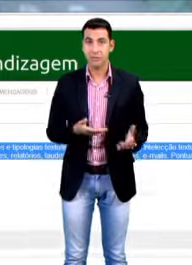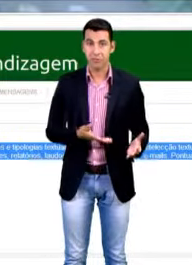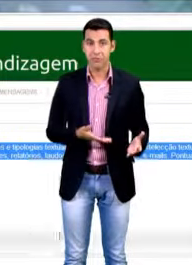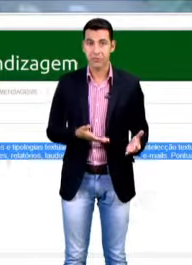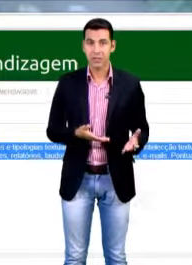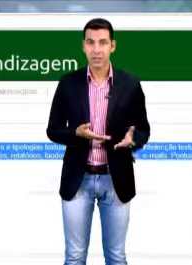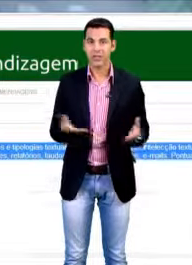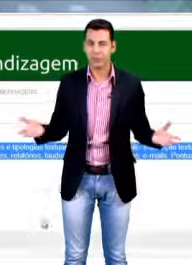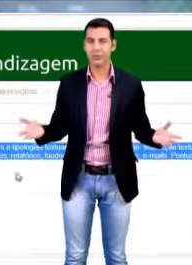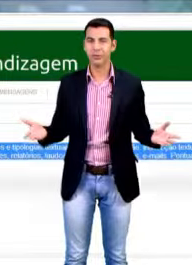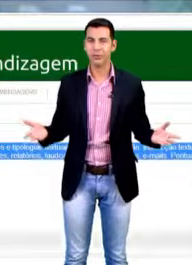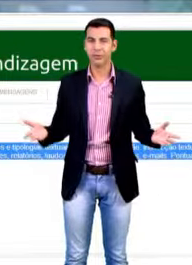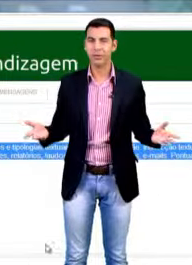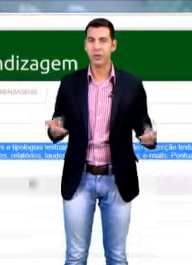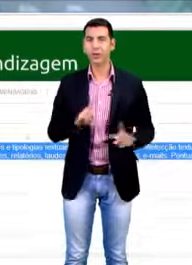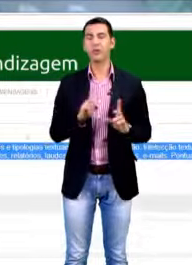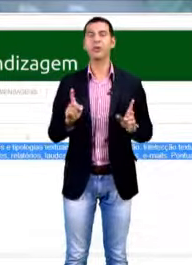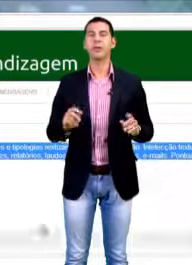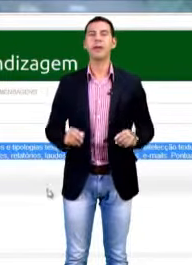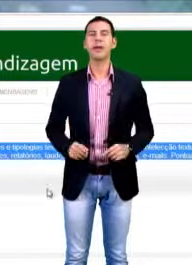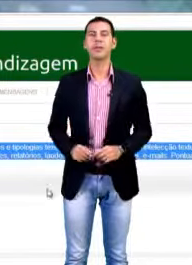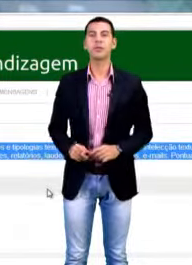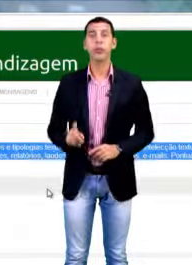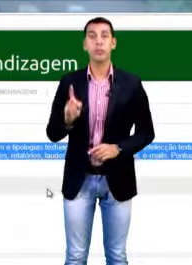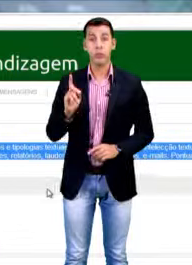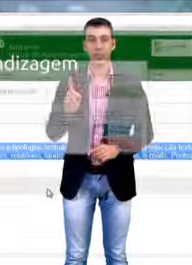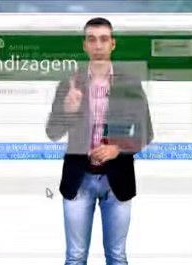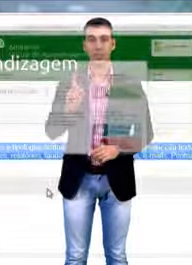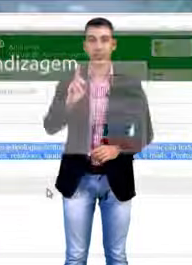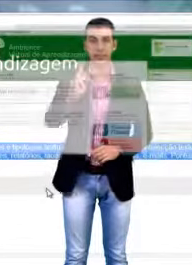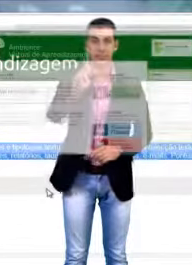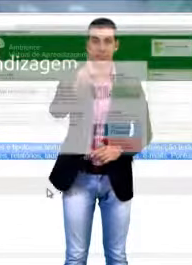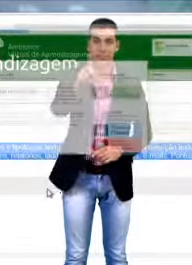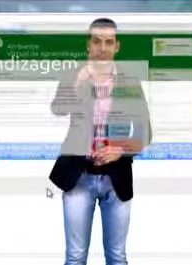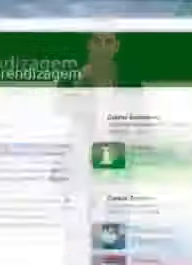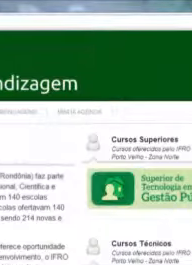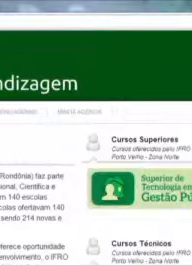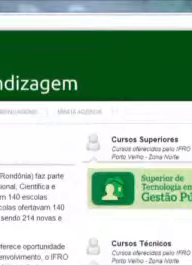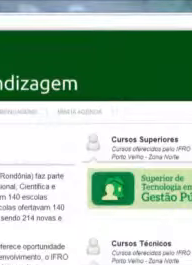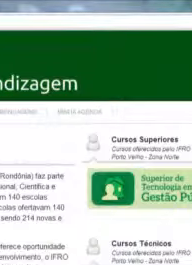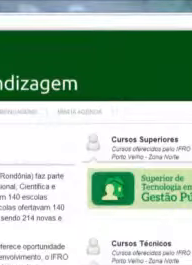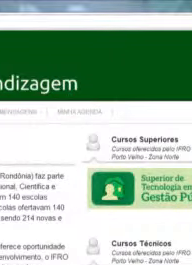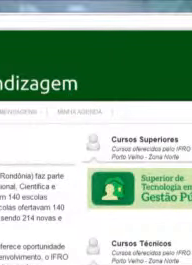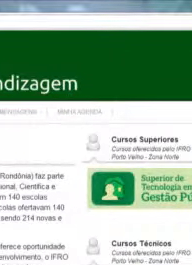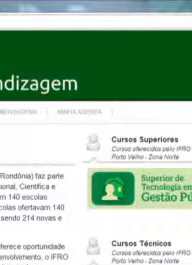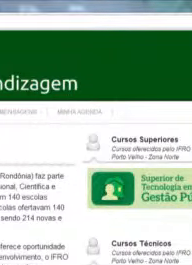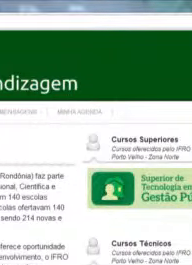postagens, vídeos e muito mais. Tudo isso apenas com um clique.